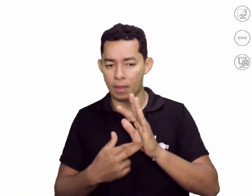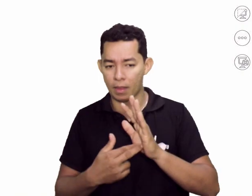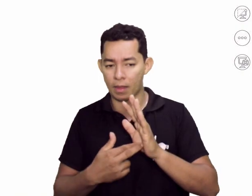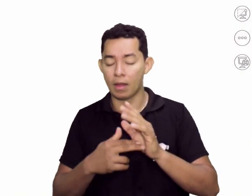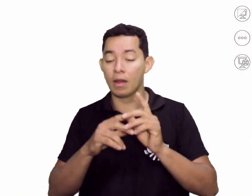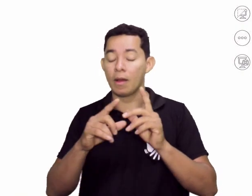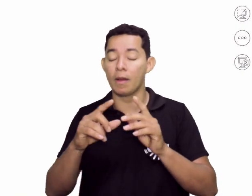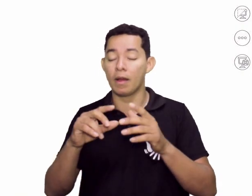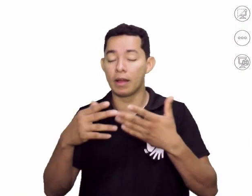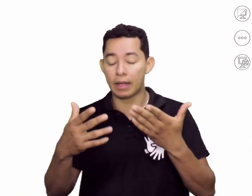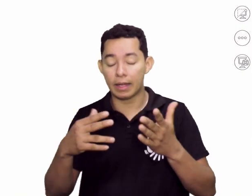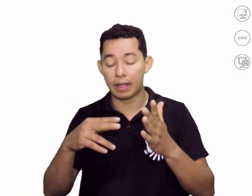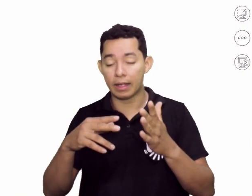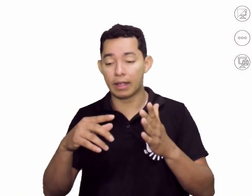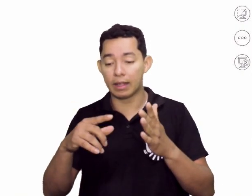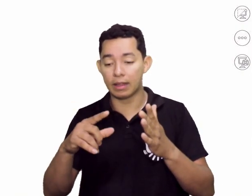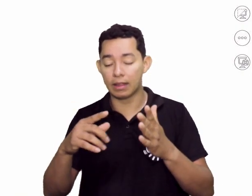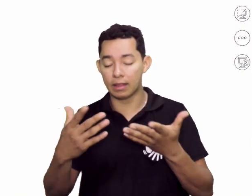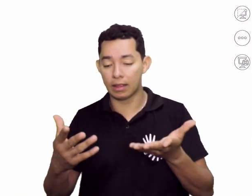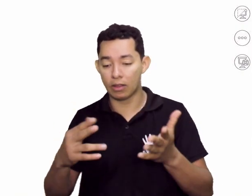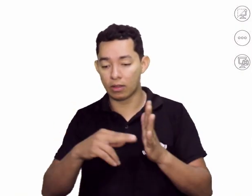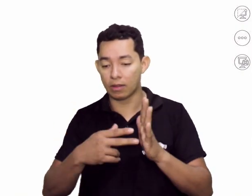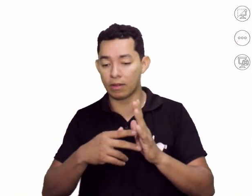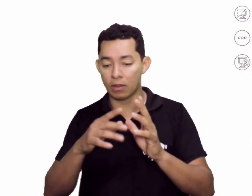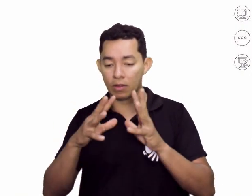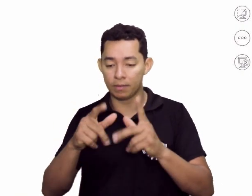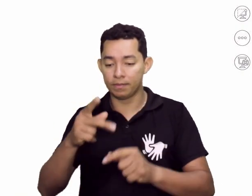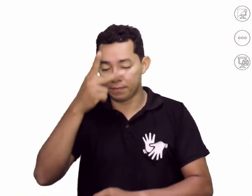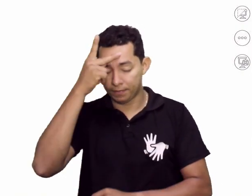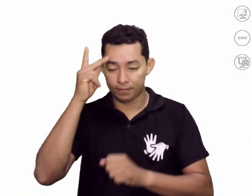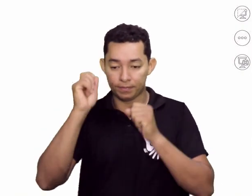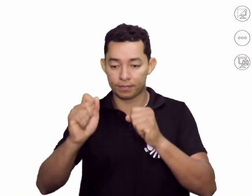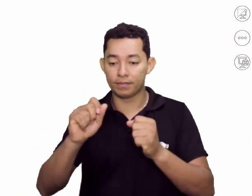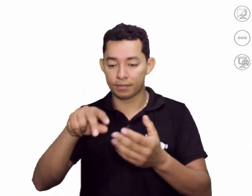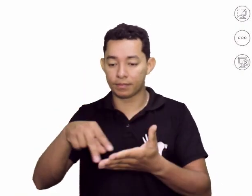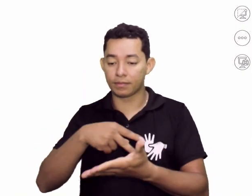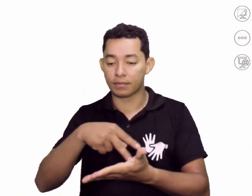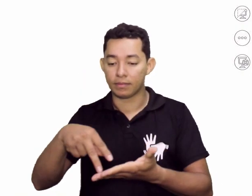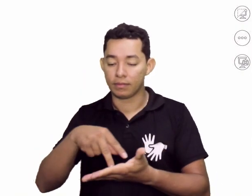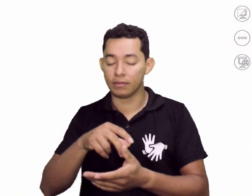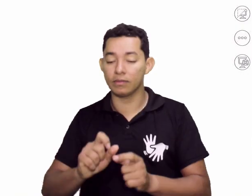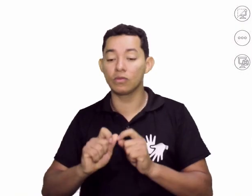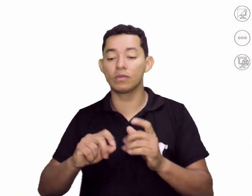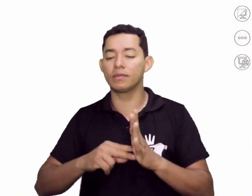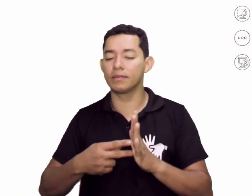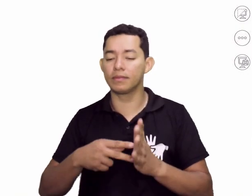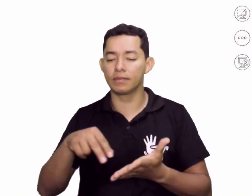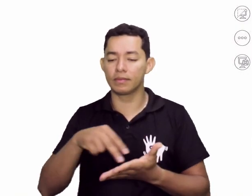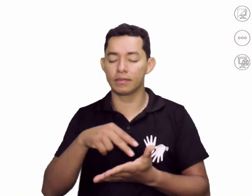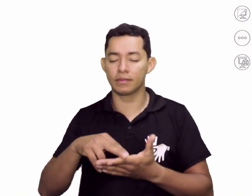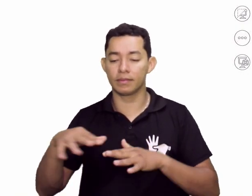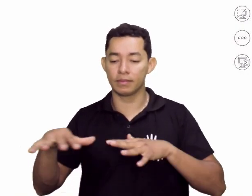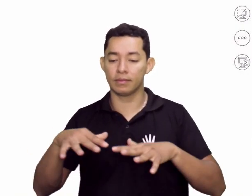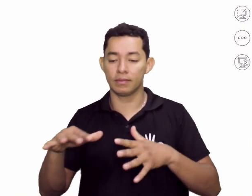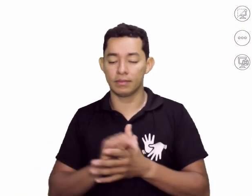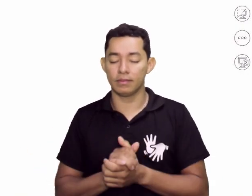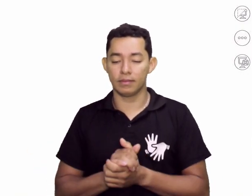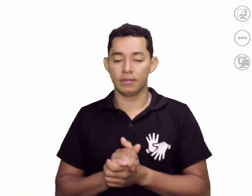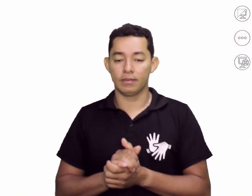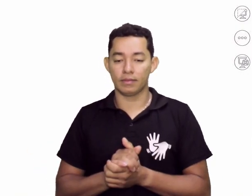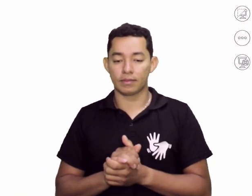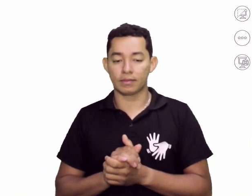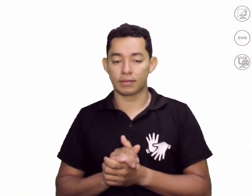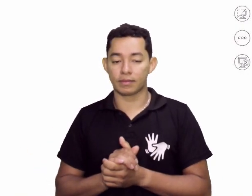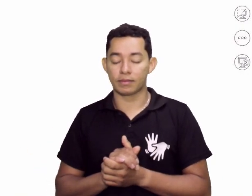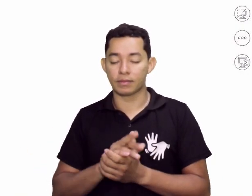pode dançar, conforme o movimento. O que é a dança? É o movimento ritmado, né? Organizado. Você pode criar